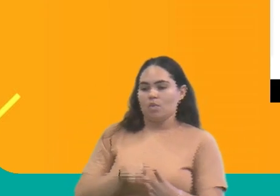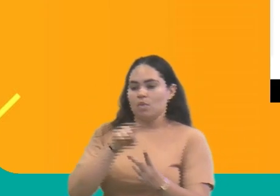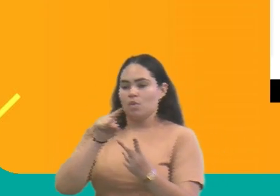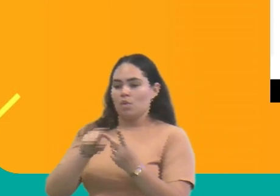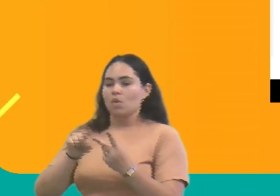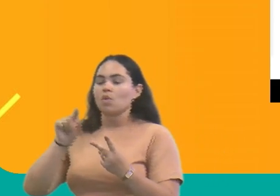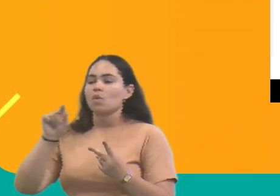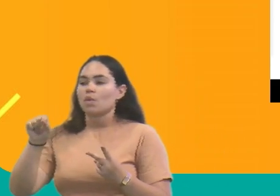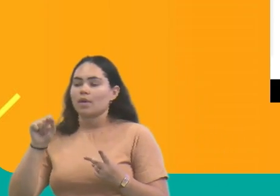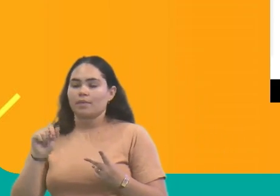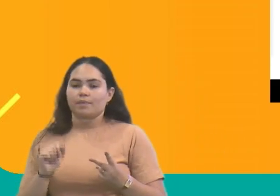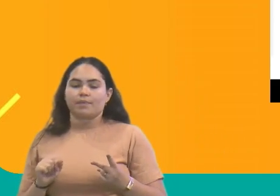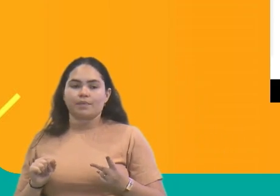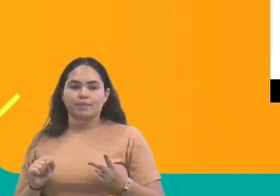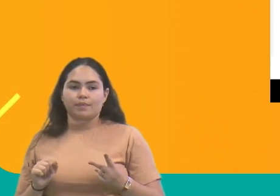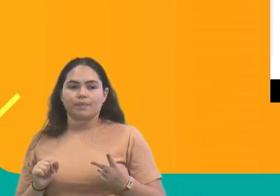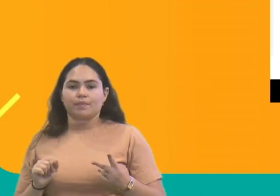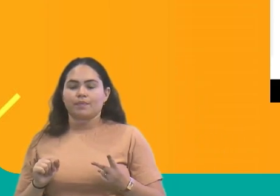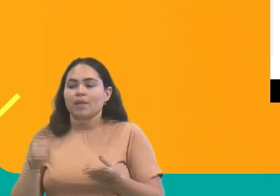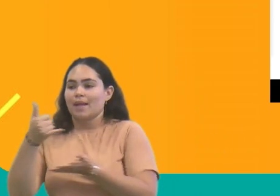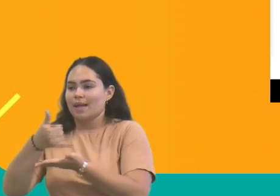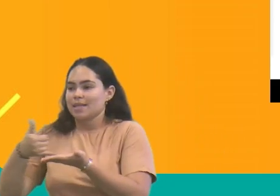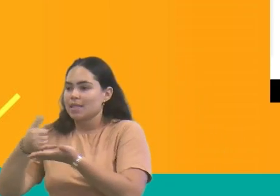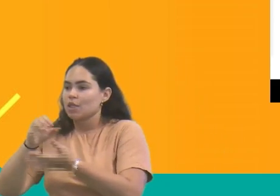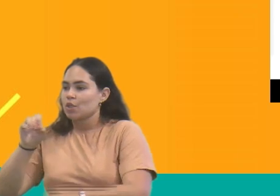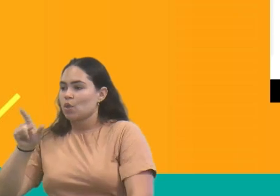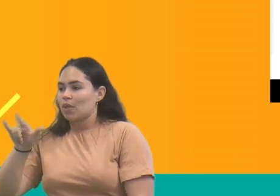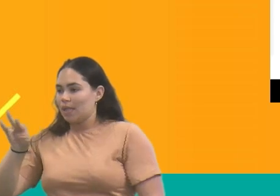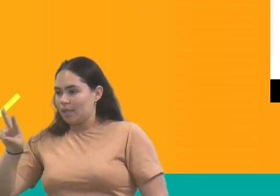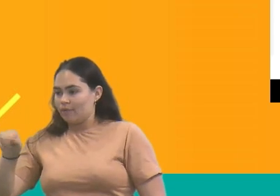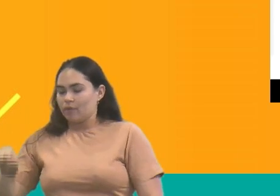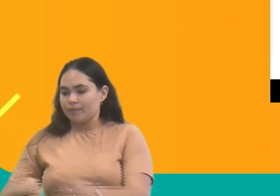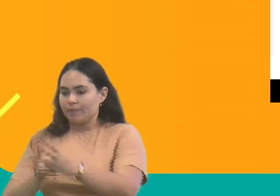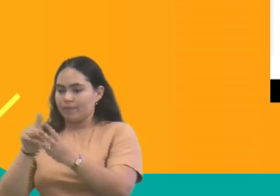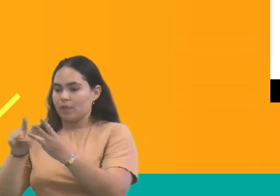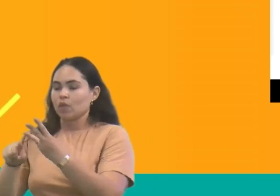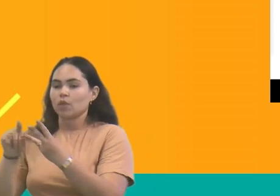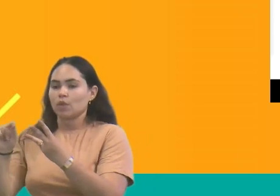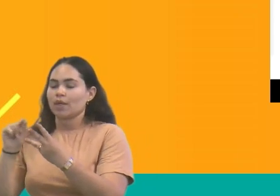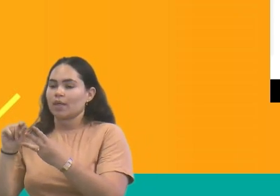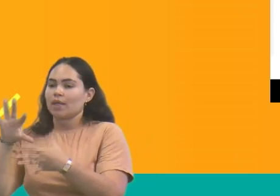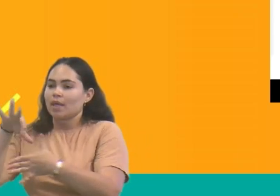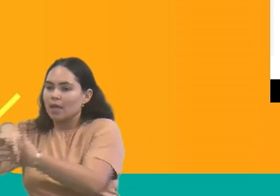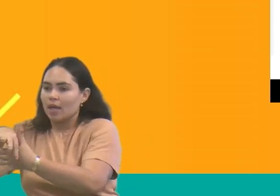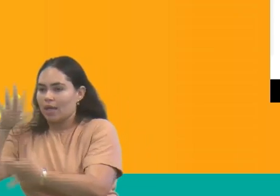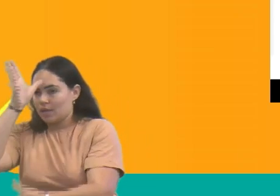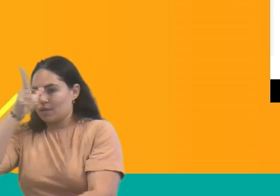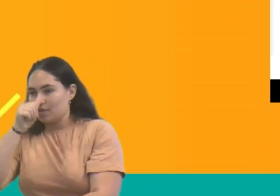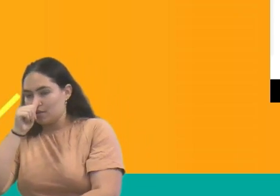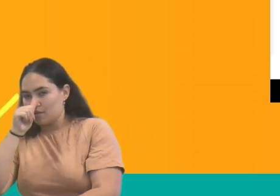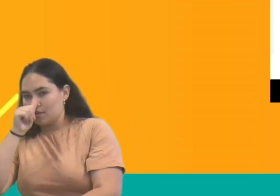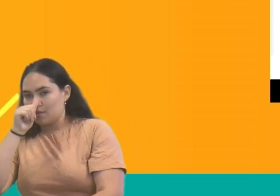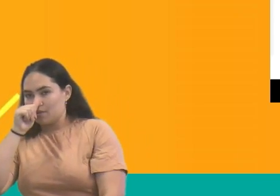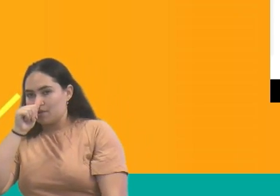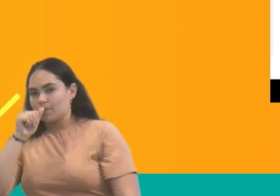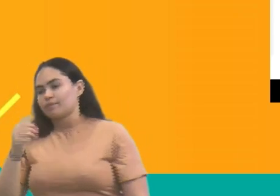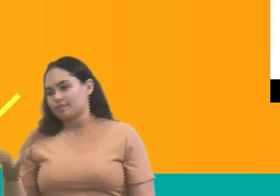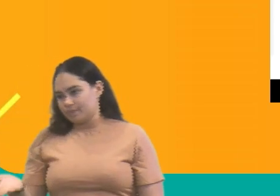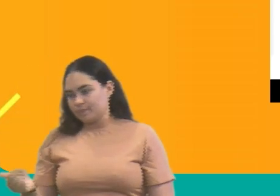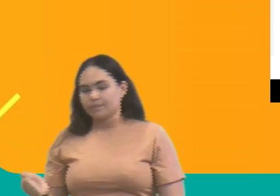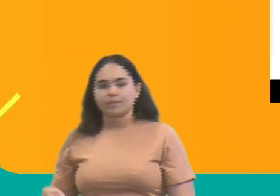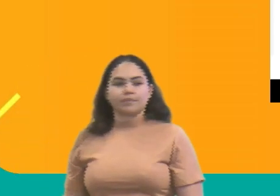graxos insaturados, azeite de oliva e proteína, carne de ave, o vulgo